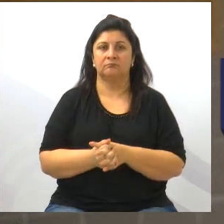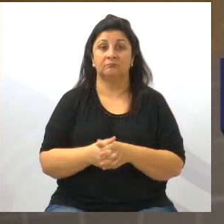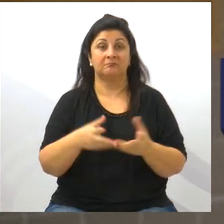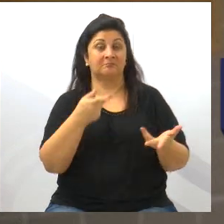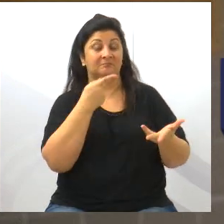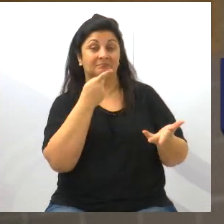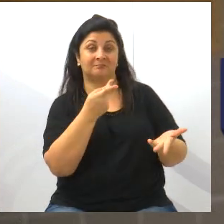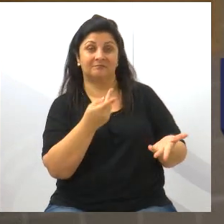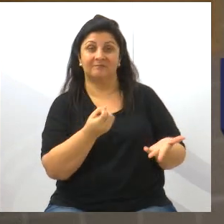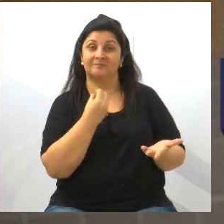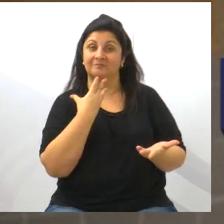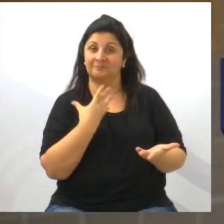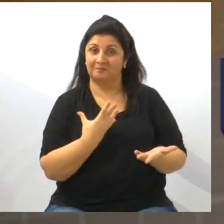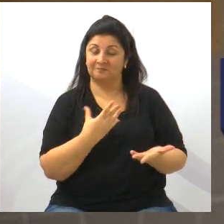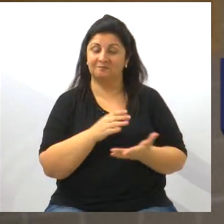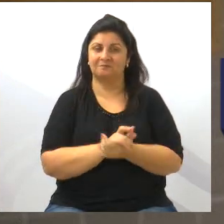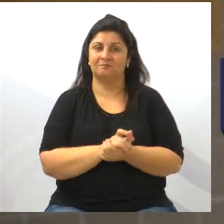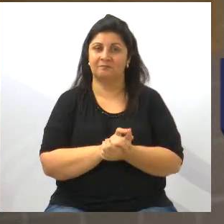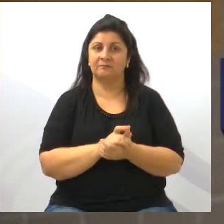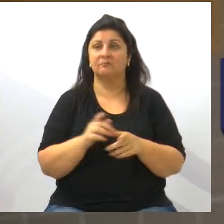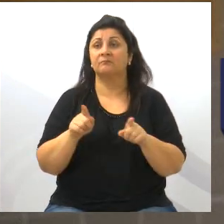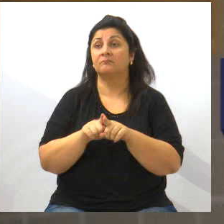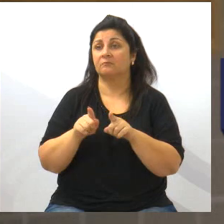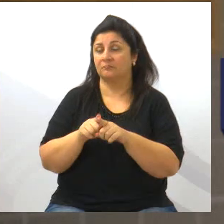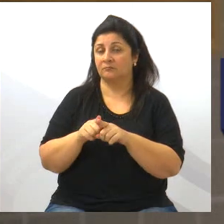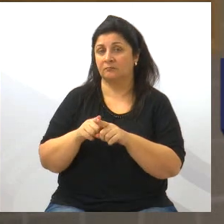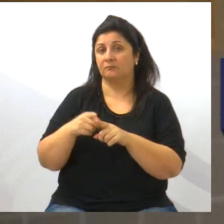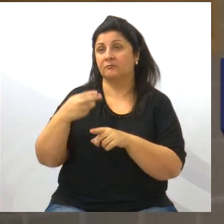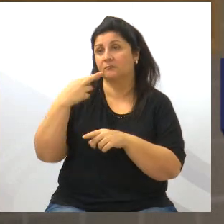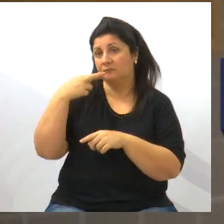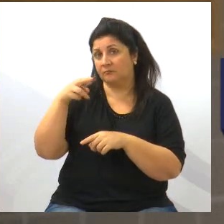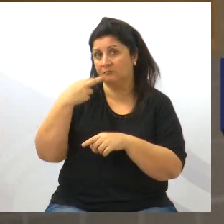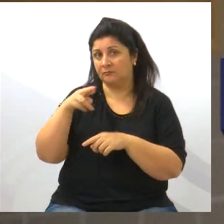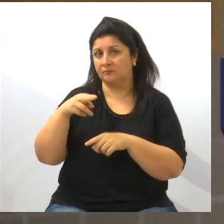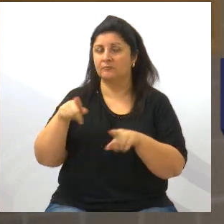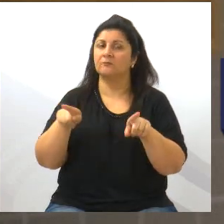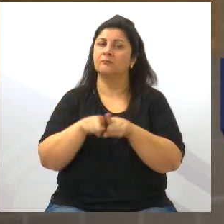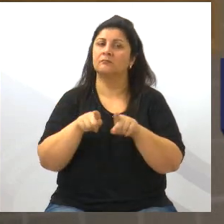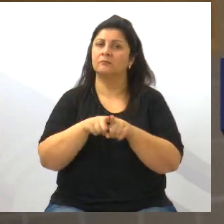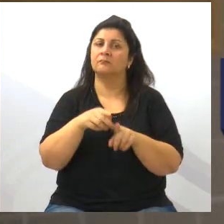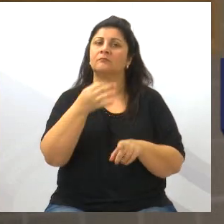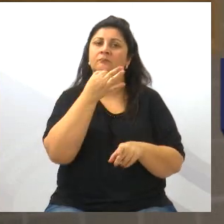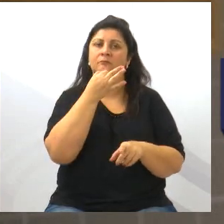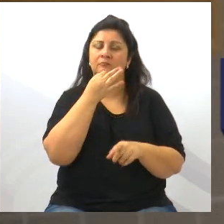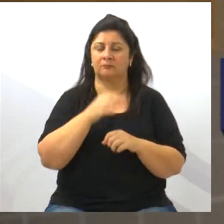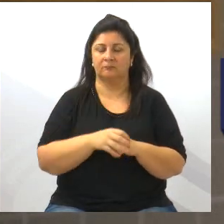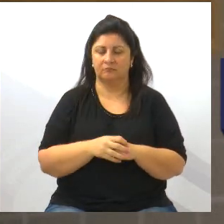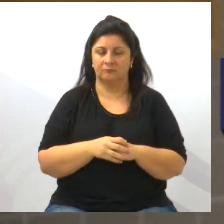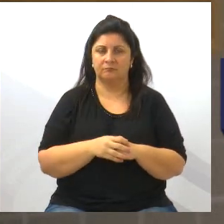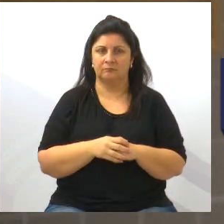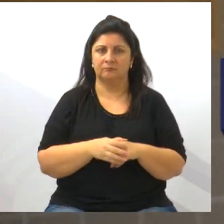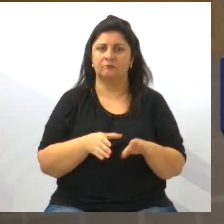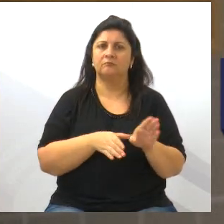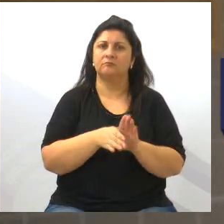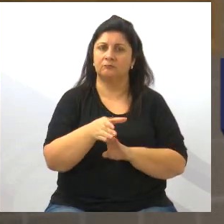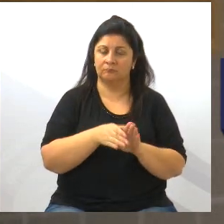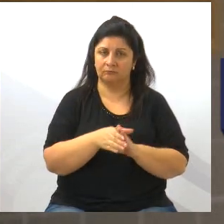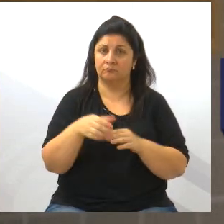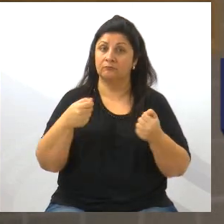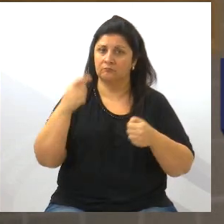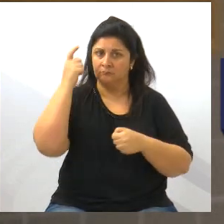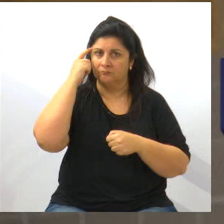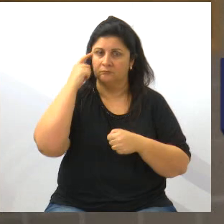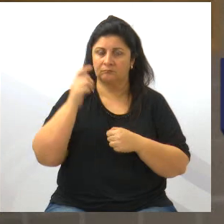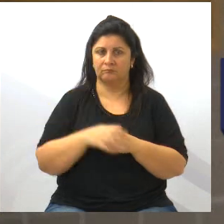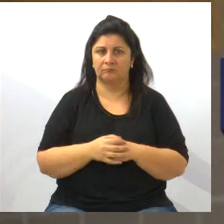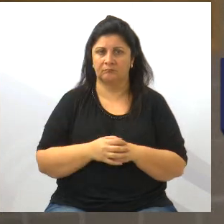elogio, eu critico, eu proponho. Então, um conselheiro ele tem que ter muito isso em mente, porque vocês já